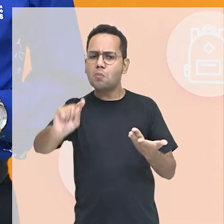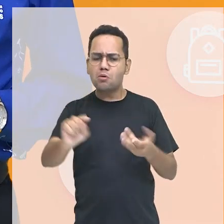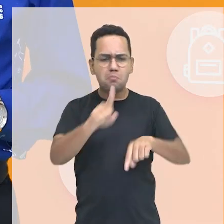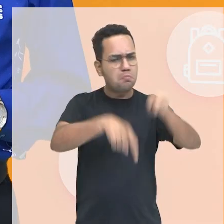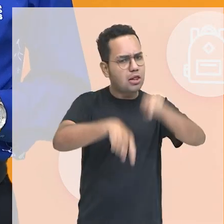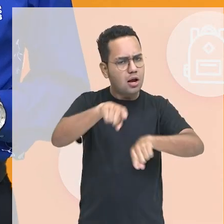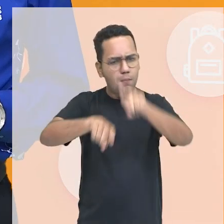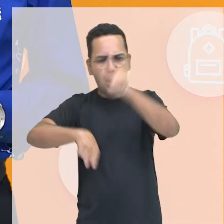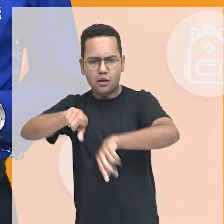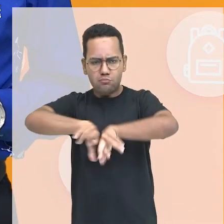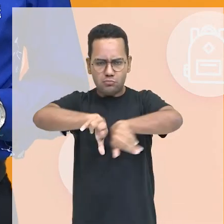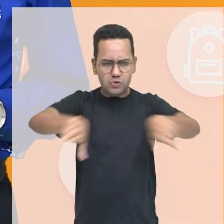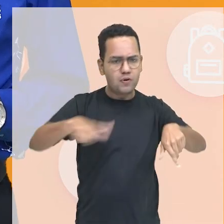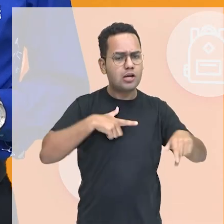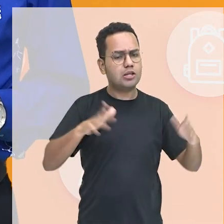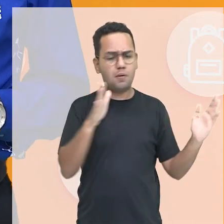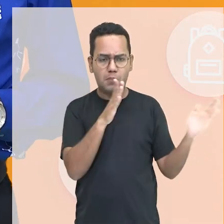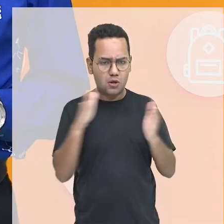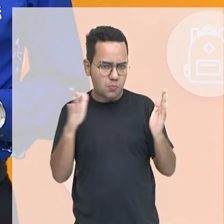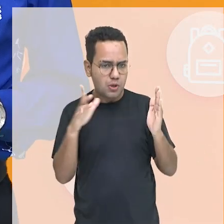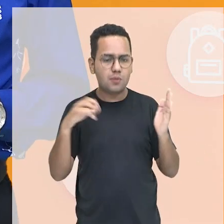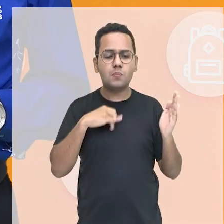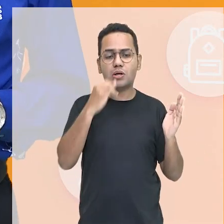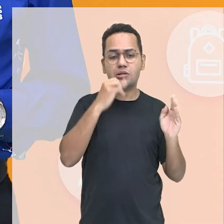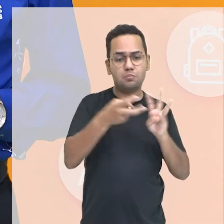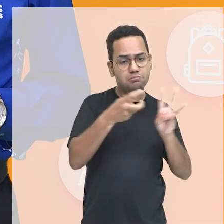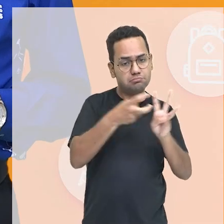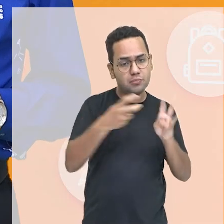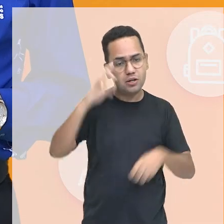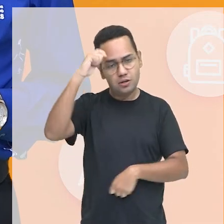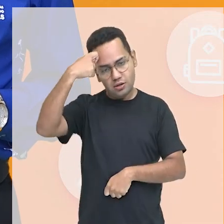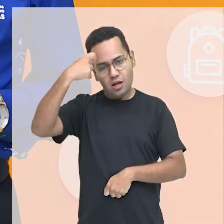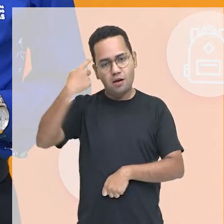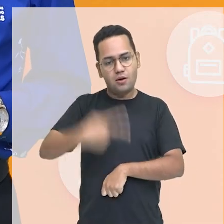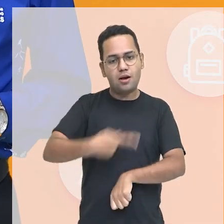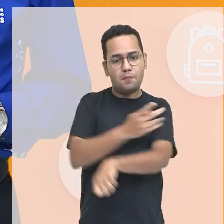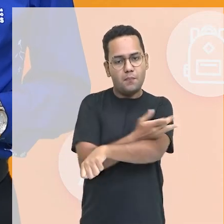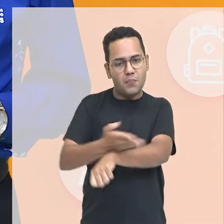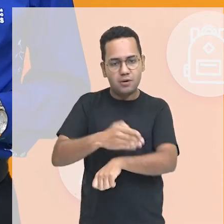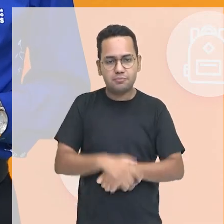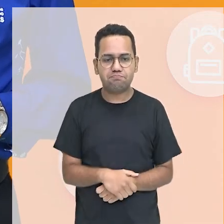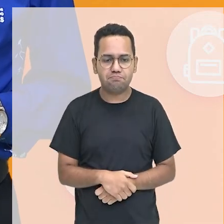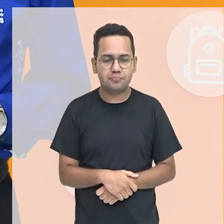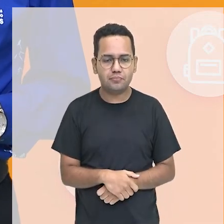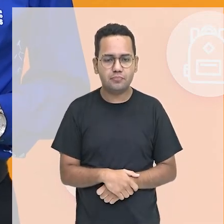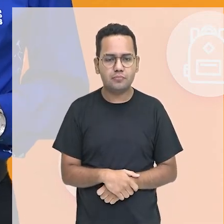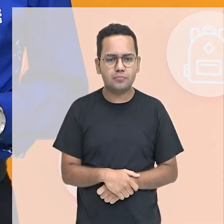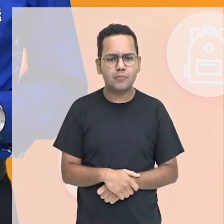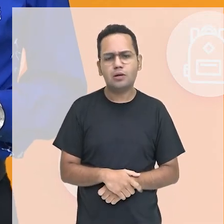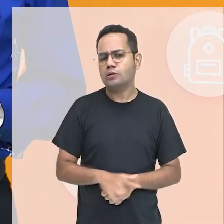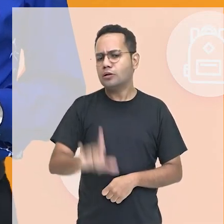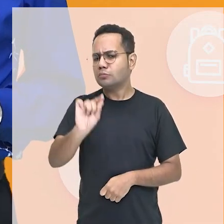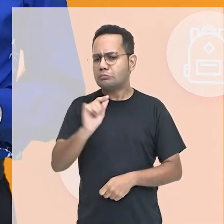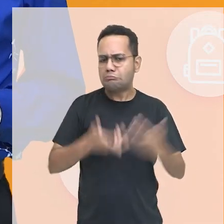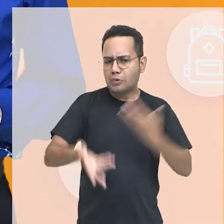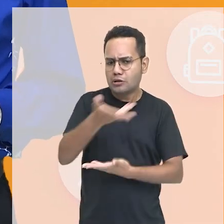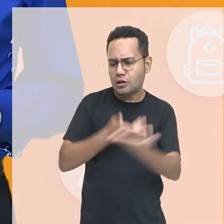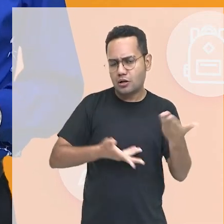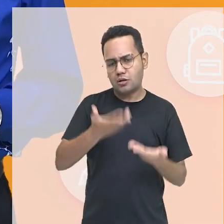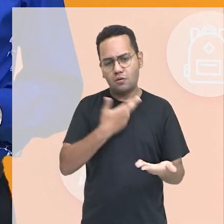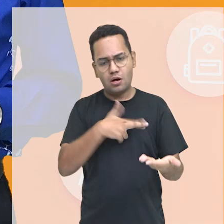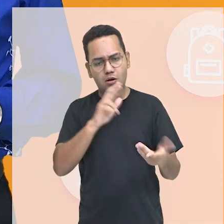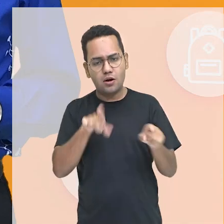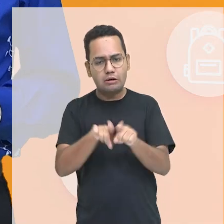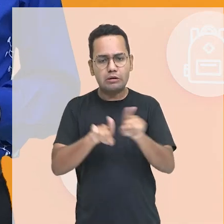historicamente pelos nossos indígenas, negros e brancos nesta região do país, proporcionando um pluralismo religioso